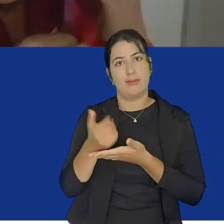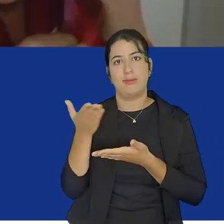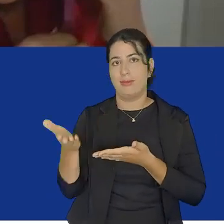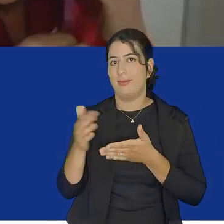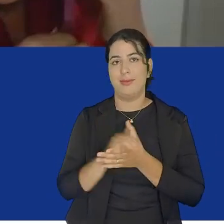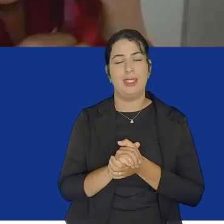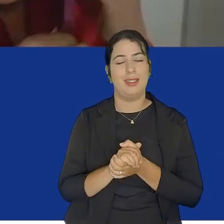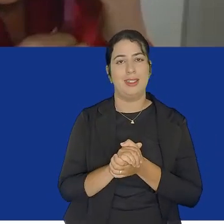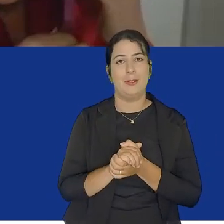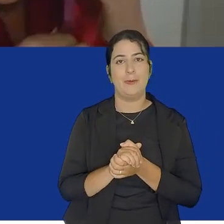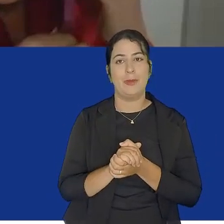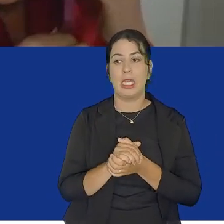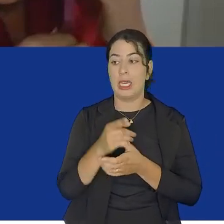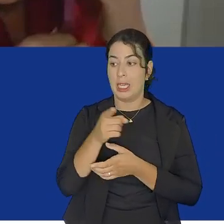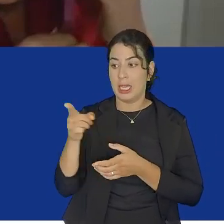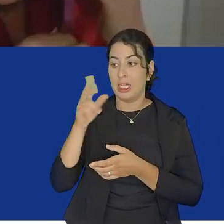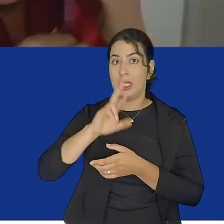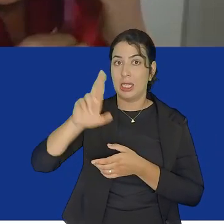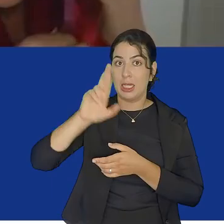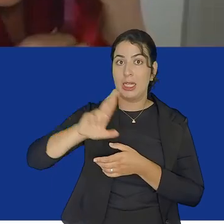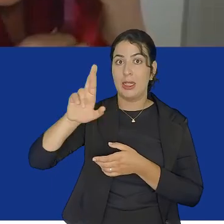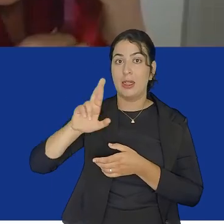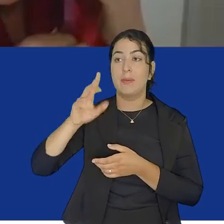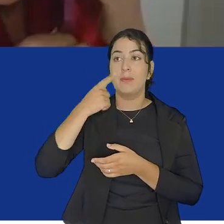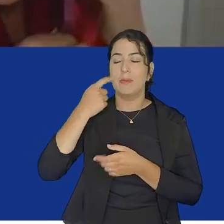uma outra maneira possível de convivência,